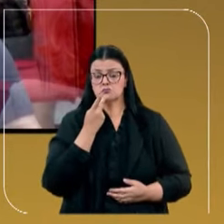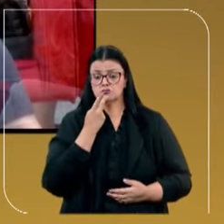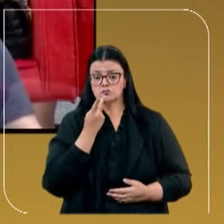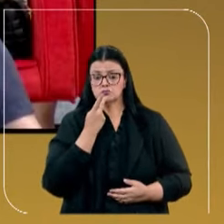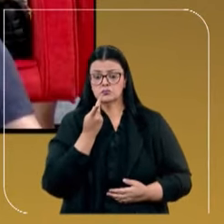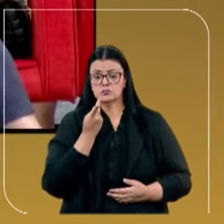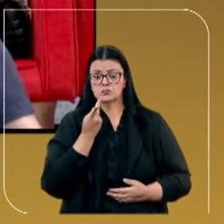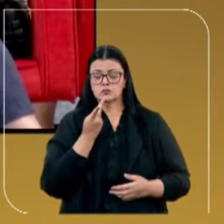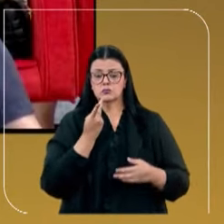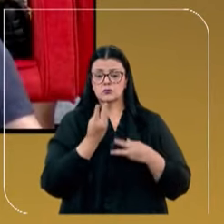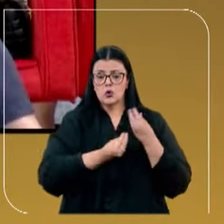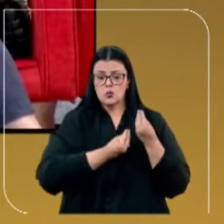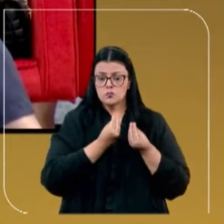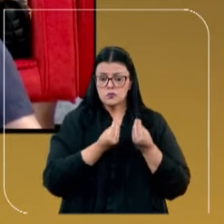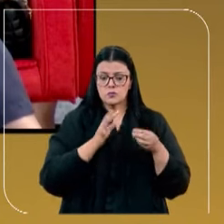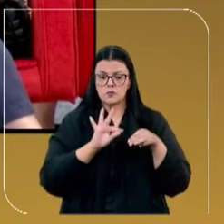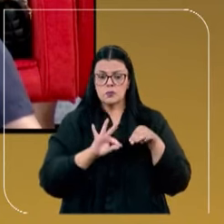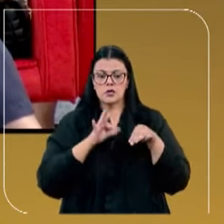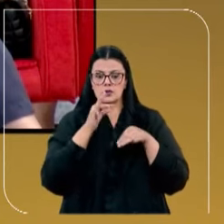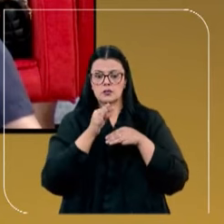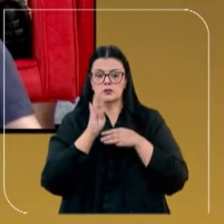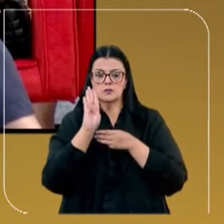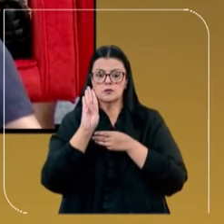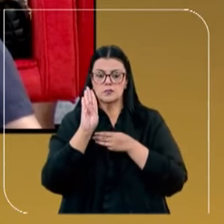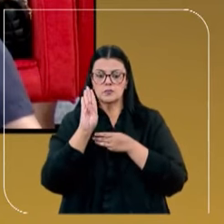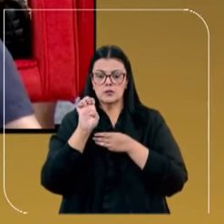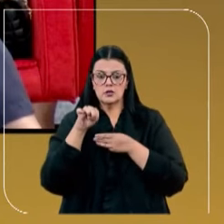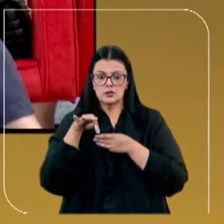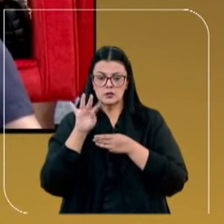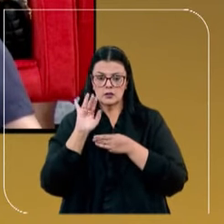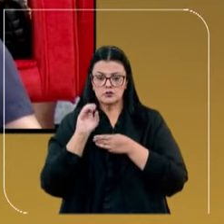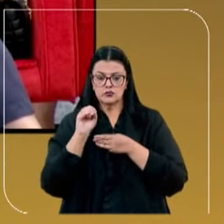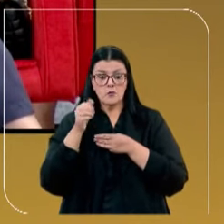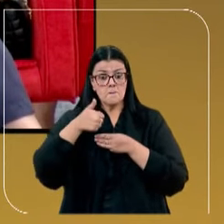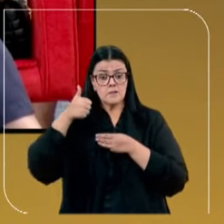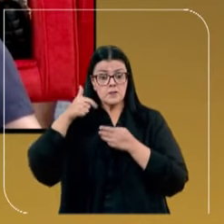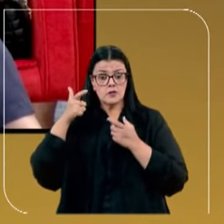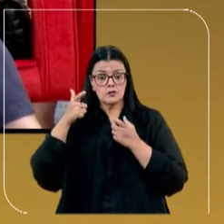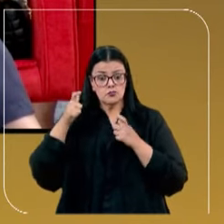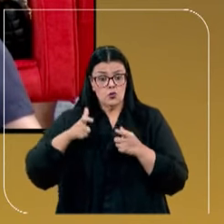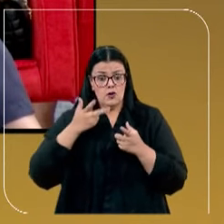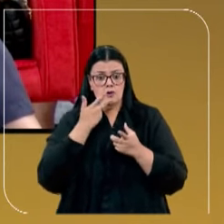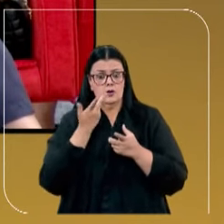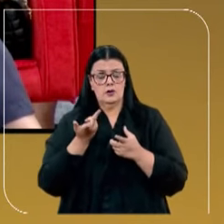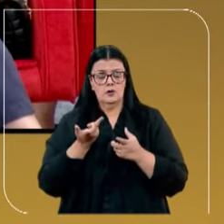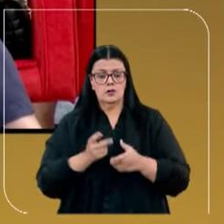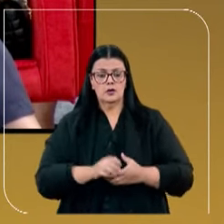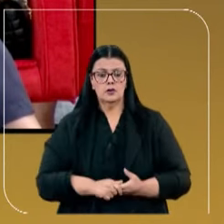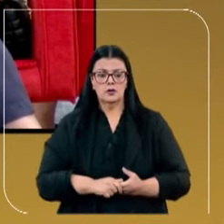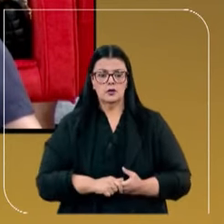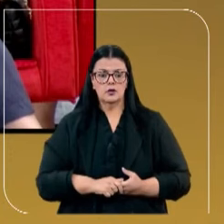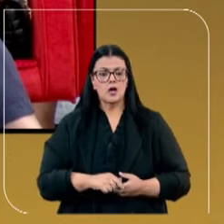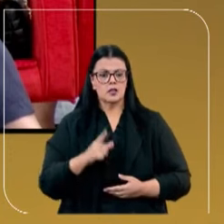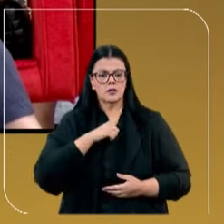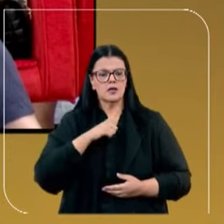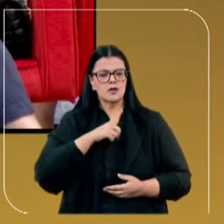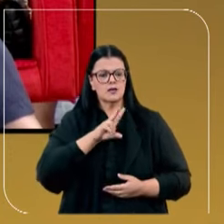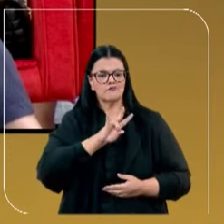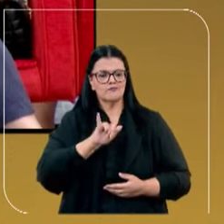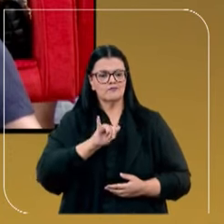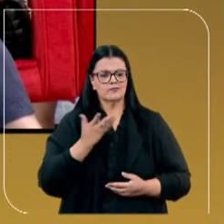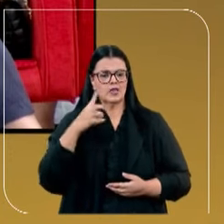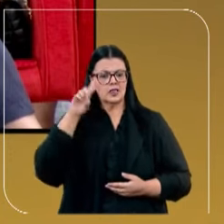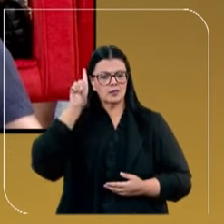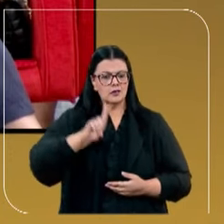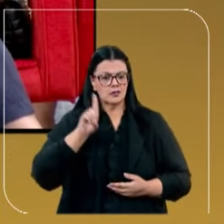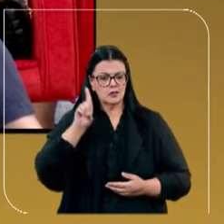do ministro Benedito Gonçalves é, em primeiro lugar, que nós vamos ter um diretor que não só